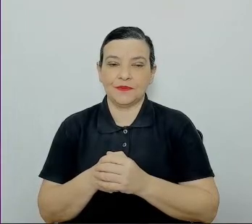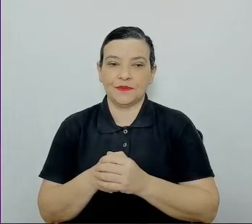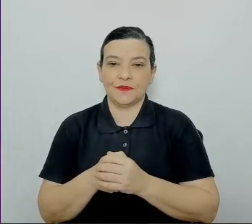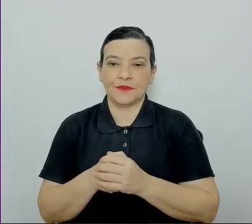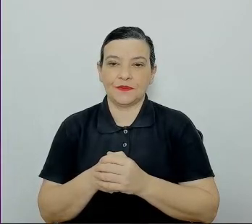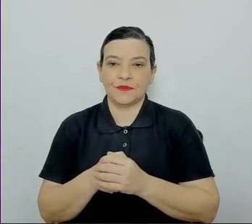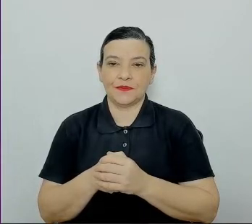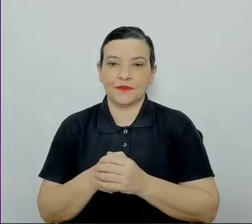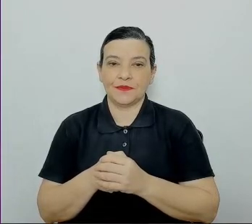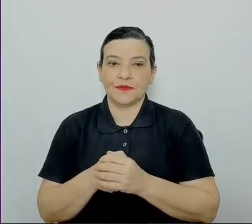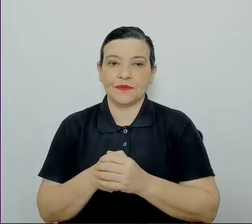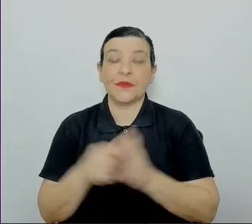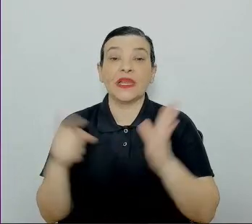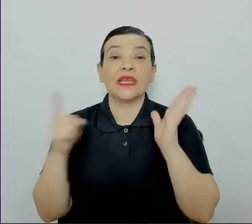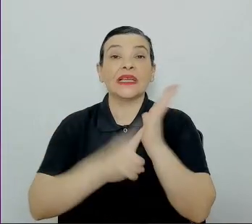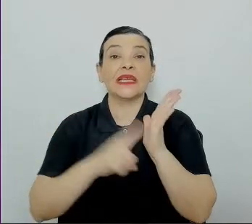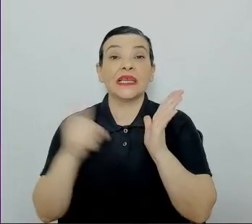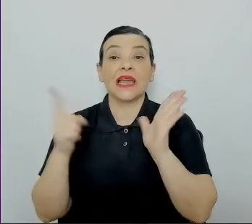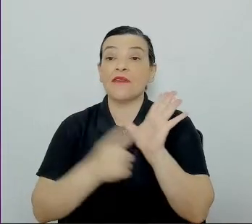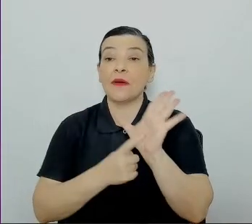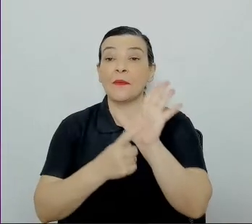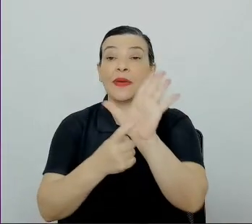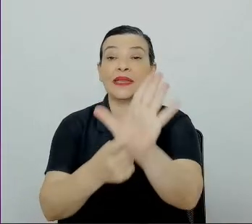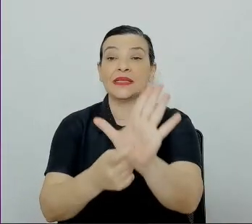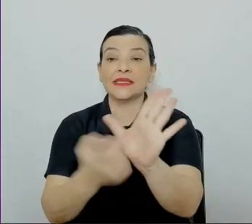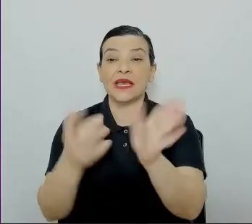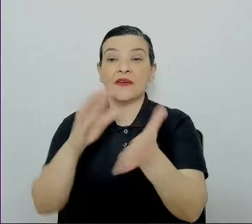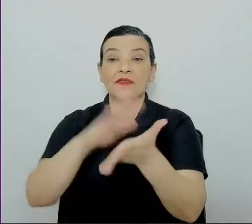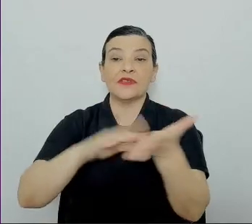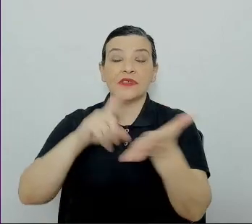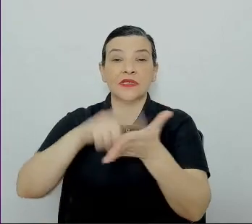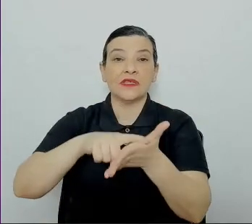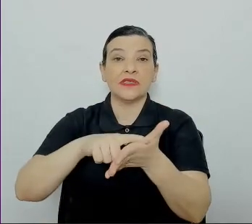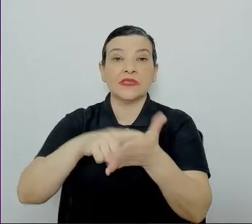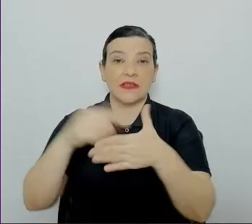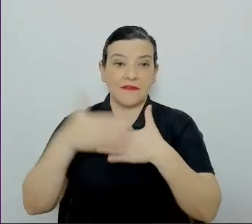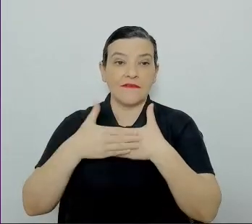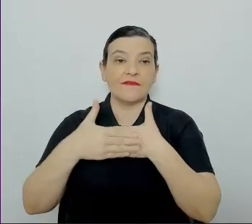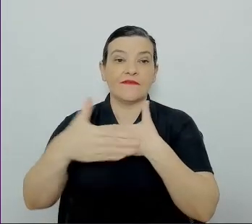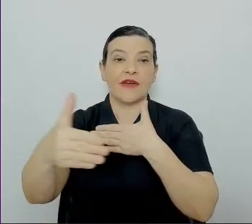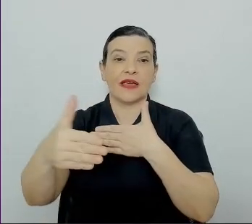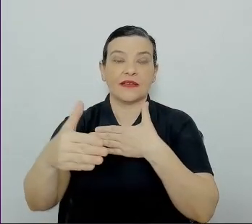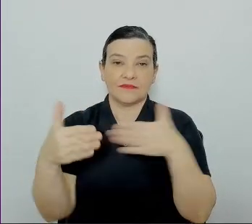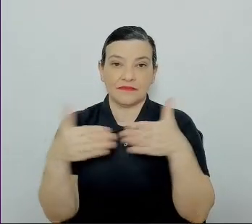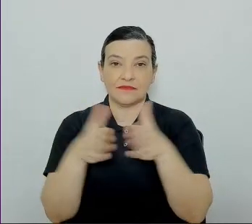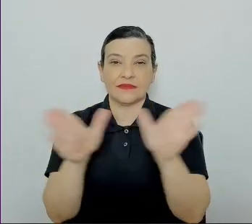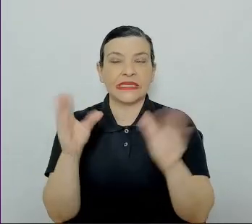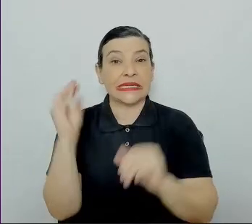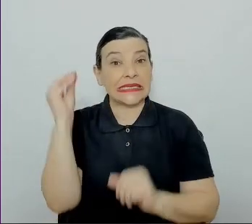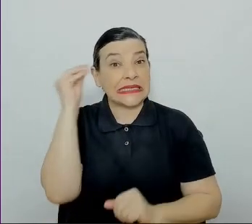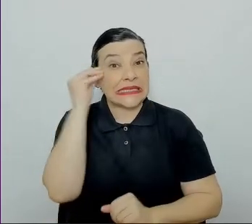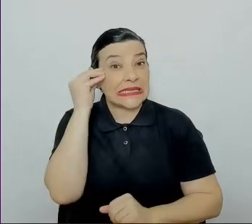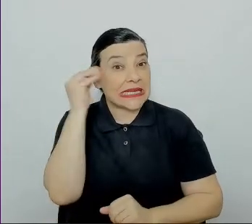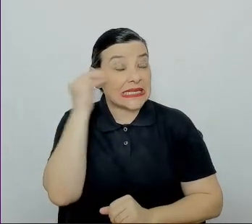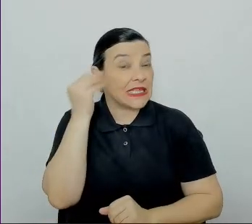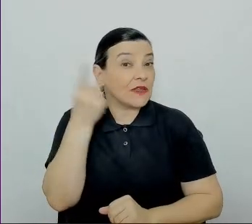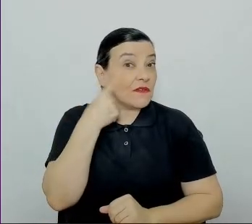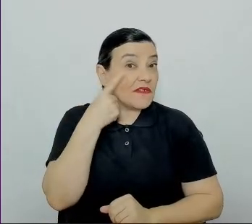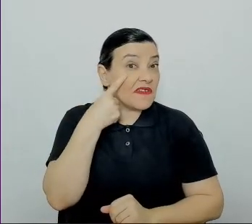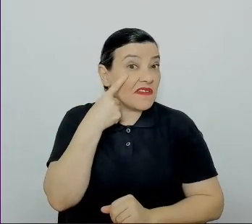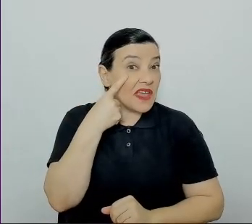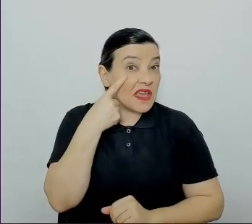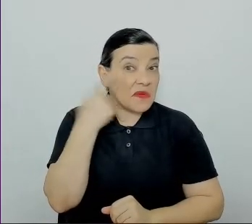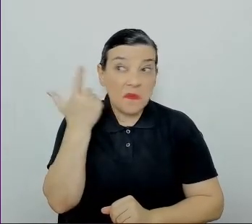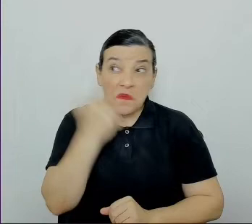Boa. As pessoas clicavam e aparecia isso, funcionalidade disponível em breve. Provavelmente eles estavam tentando ver se ia ter adesão, se ia ter